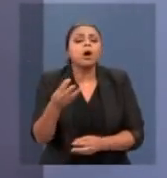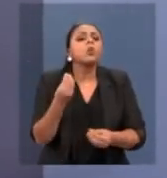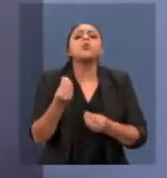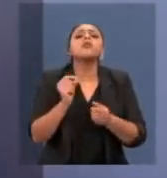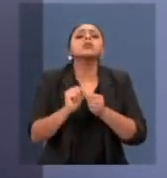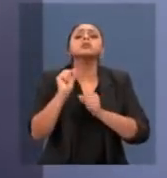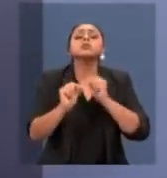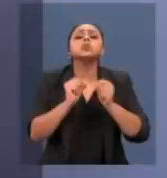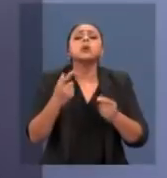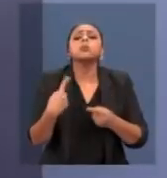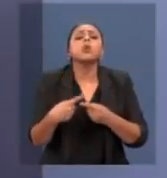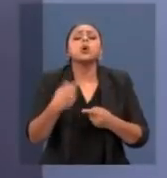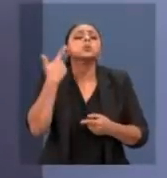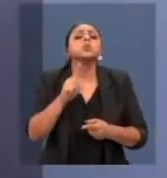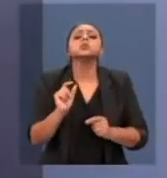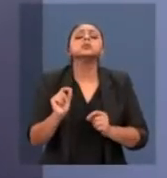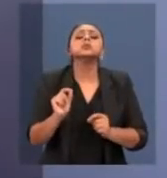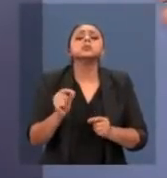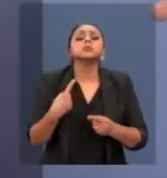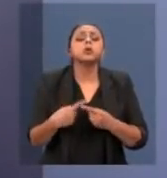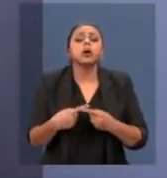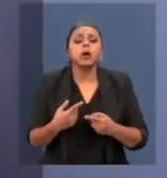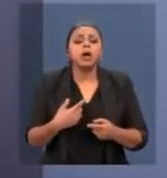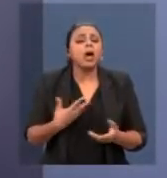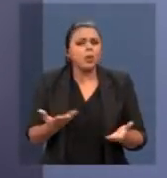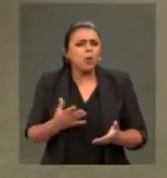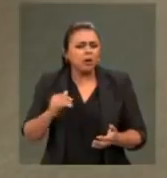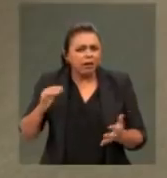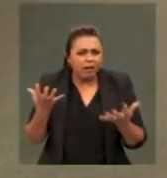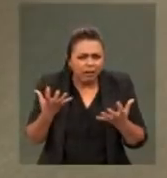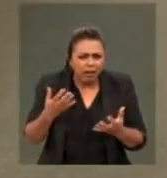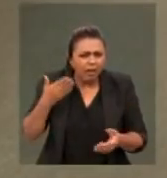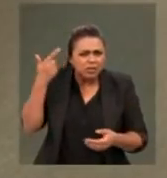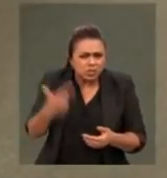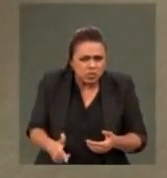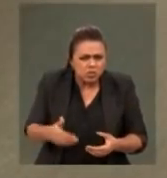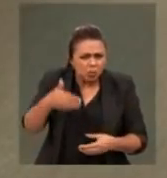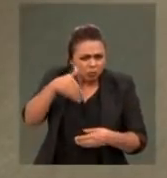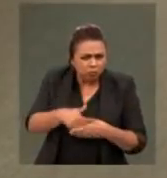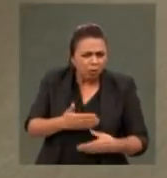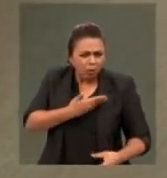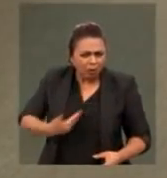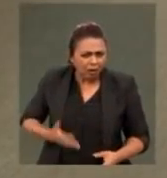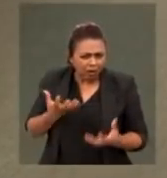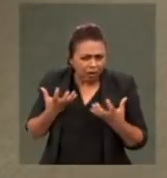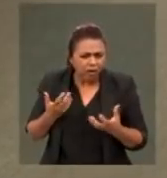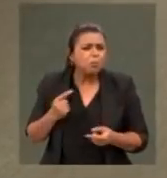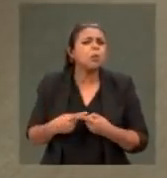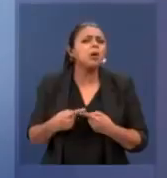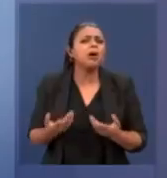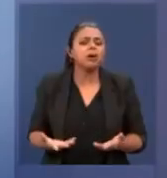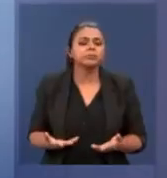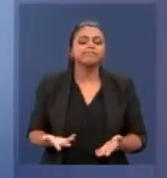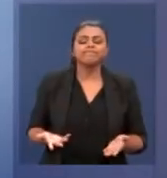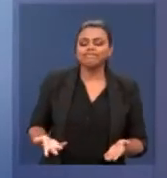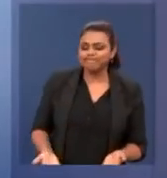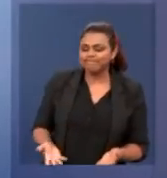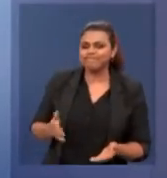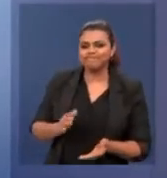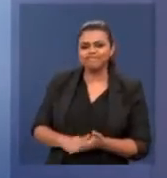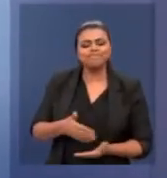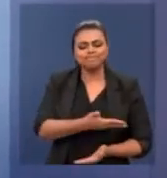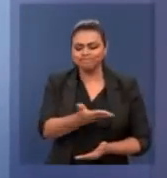que ele não conseguiu ver resolver e que é uma oportunidade muito bem senhoras e senhores